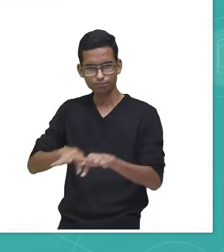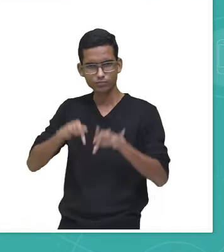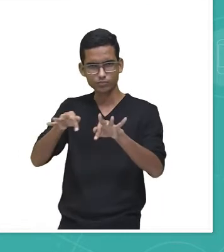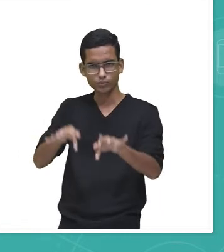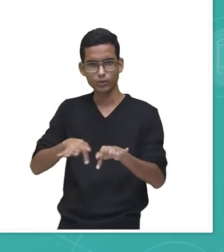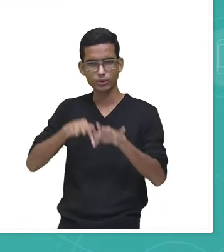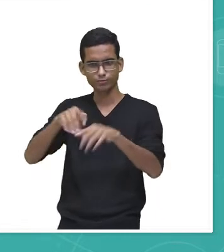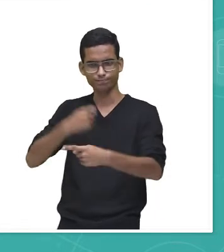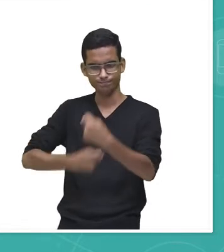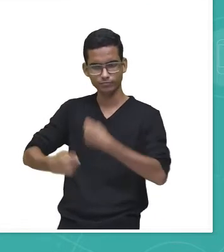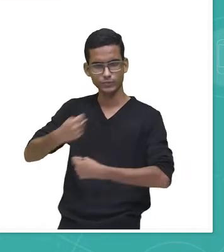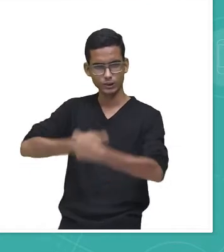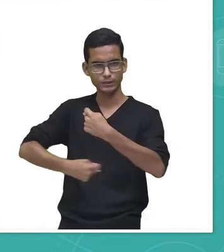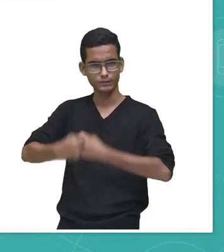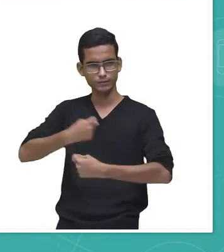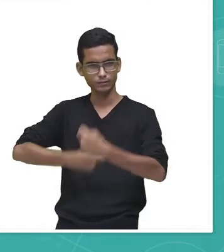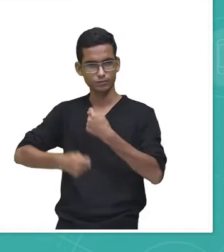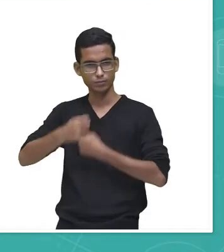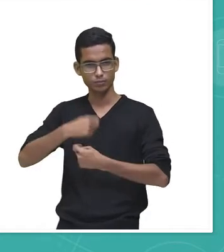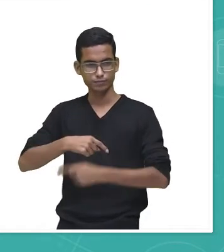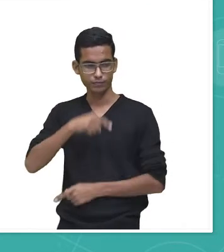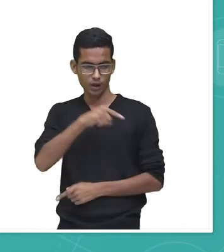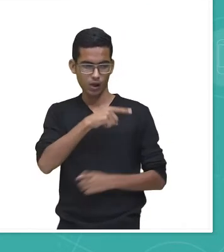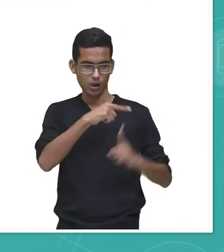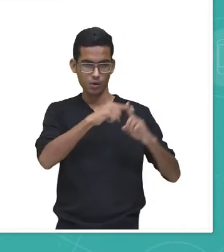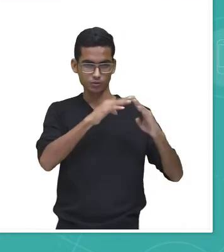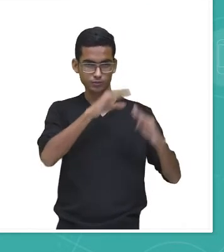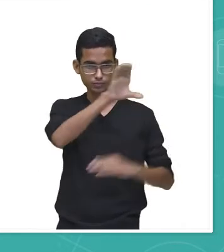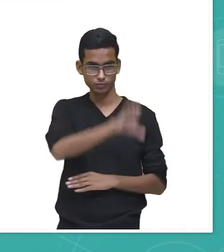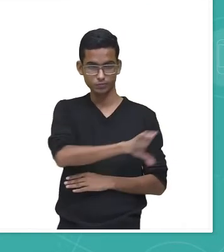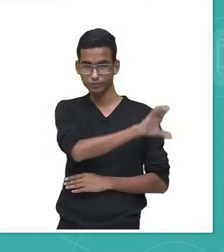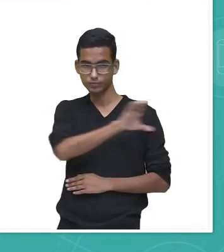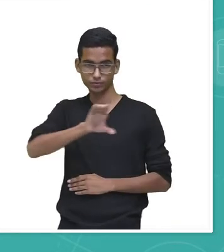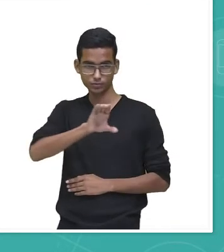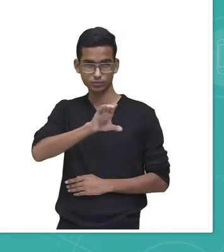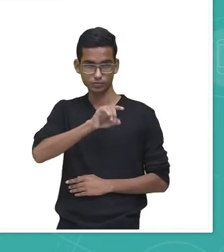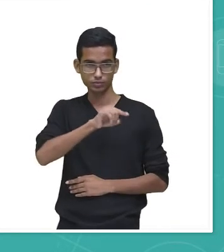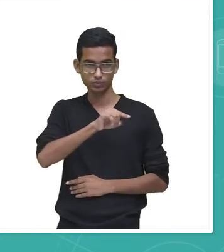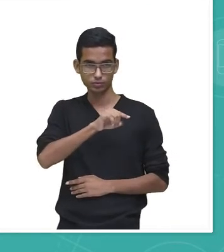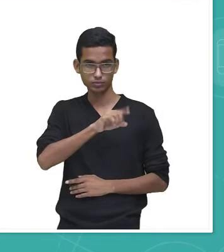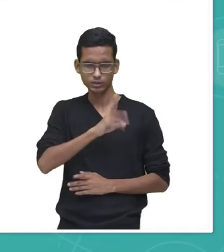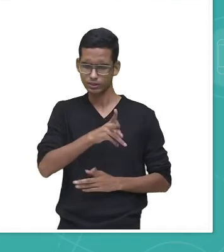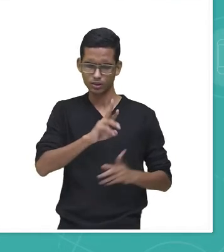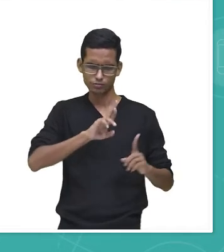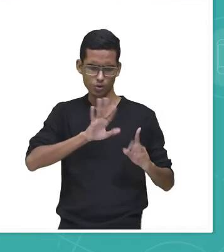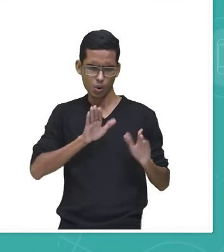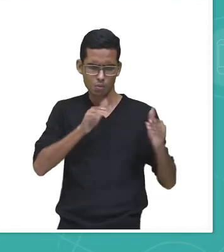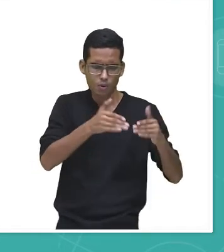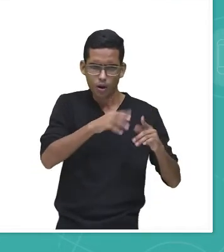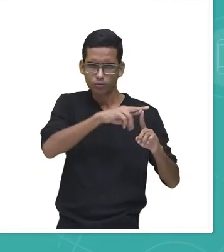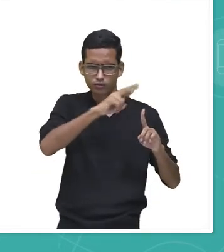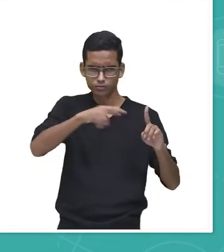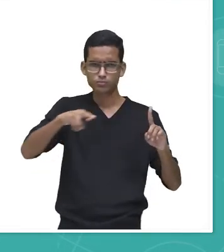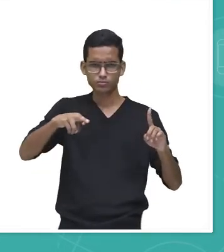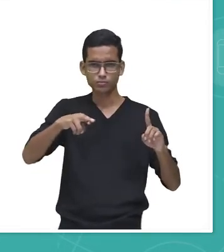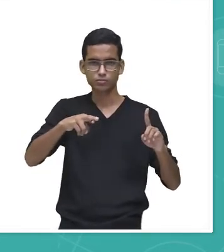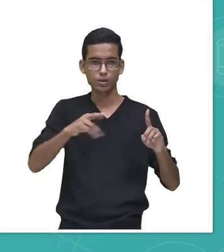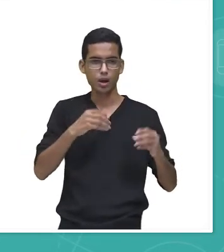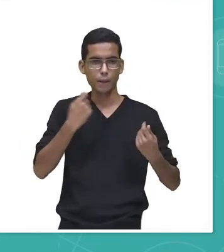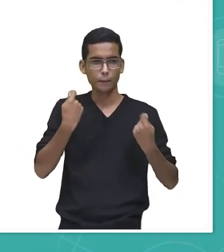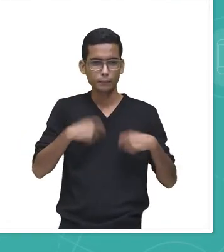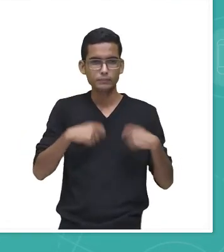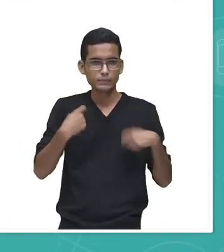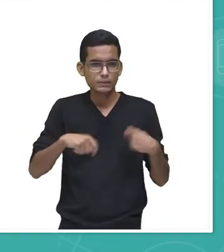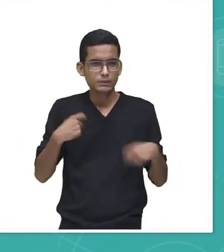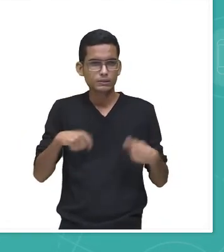e sociedade, essa igreja, ela faz algo voltado para a questão religiosa mesmo. Nós precisamos salvar, na